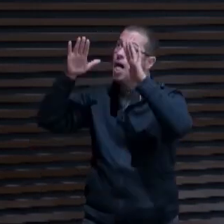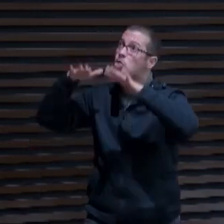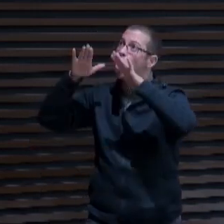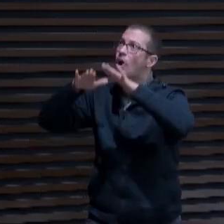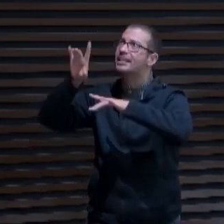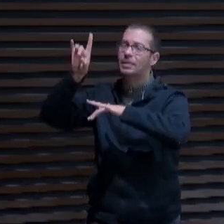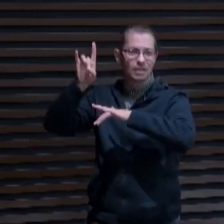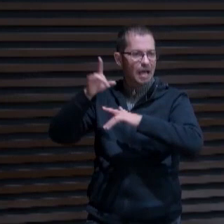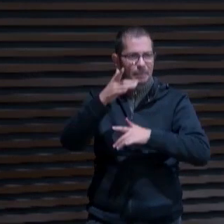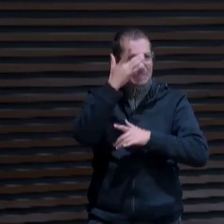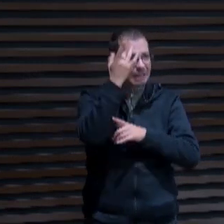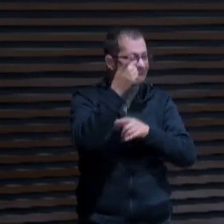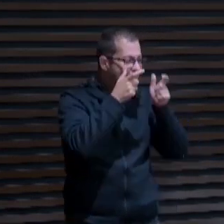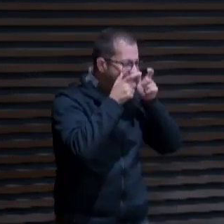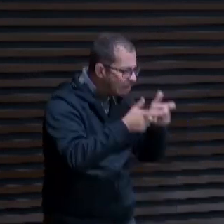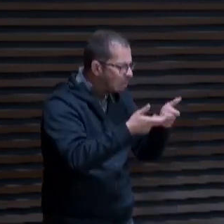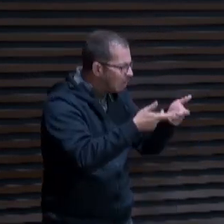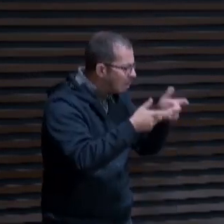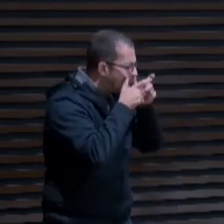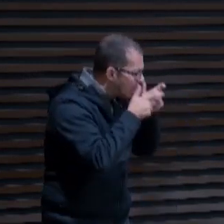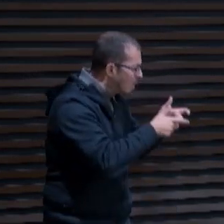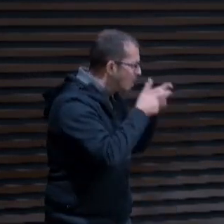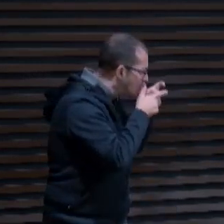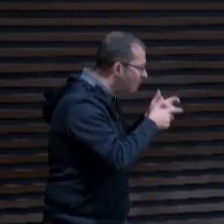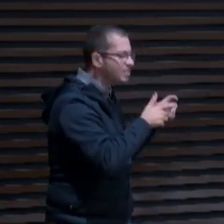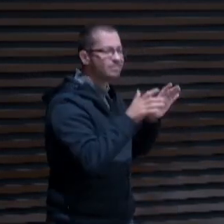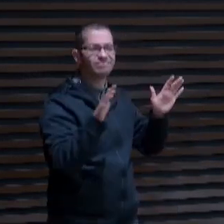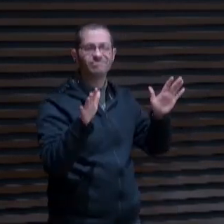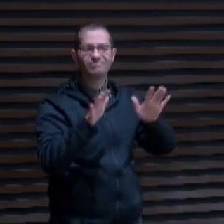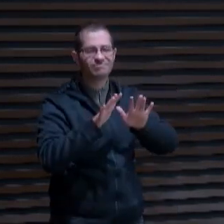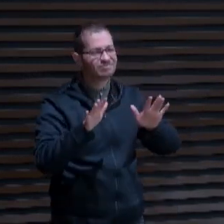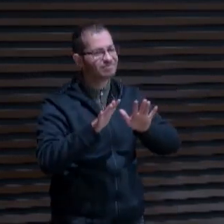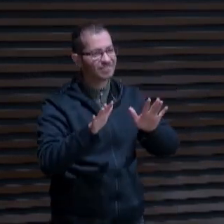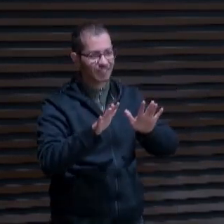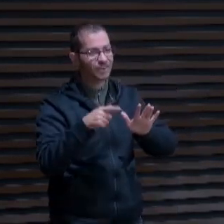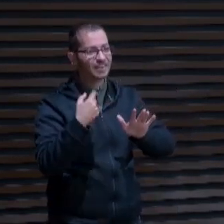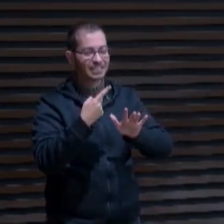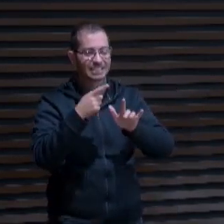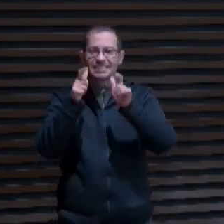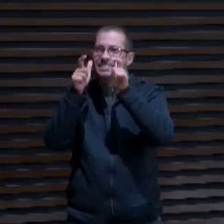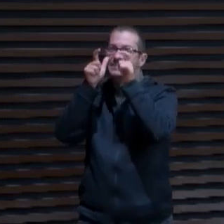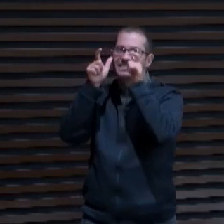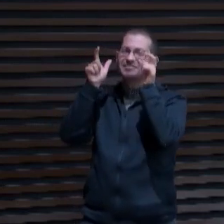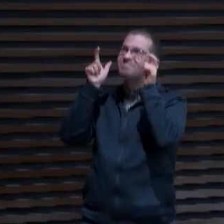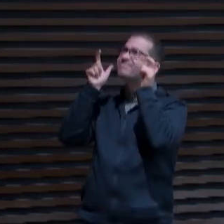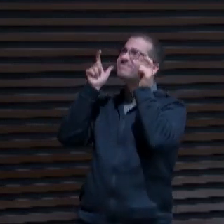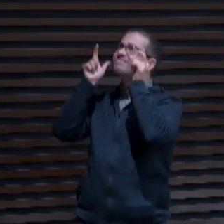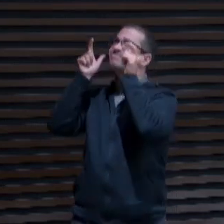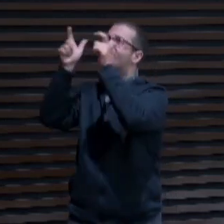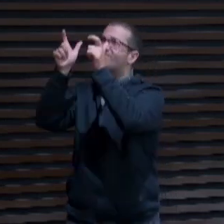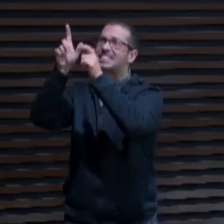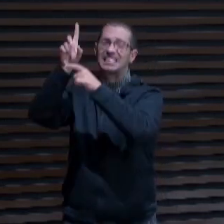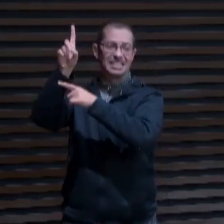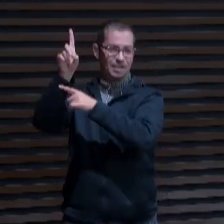Deus verdadeiro. Quando, não só aqui, as nossas vidas, quando nós deitamos e quando nós nos levantamos, ela